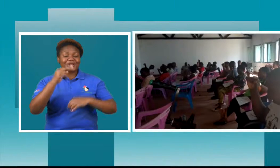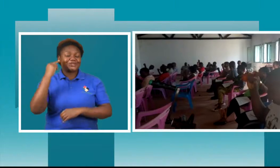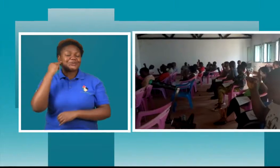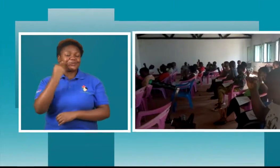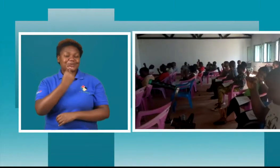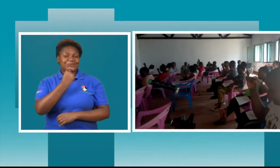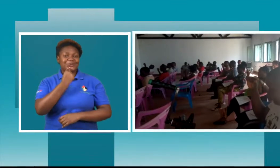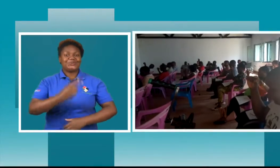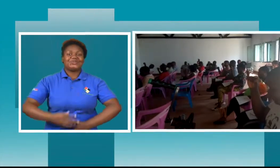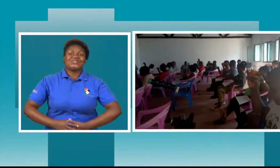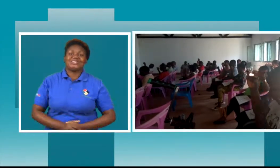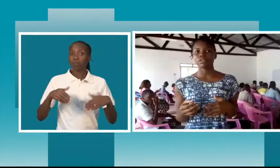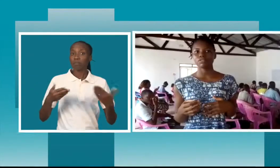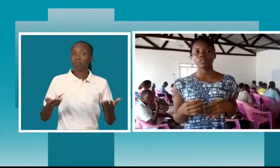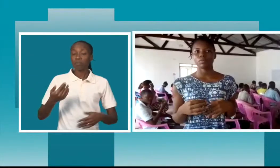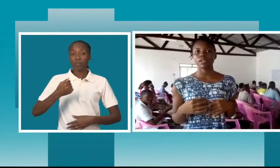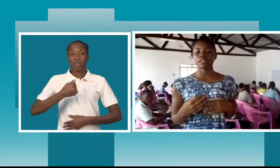estruturada.